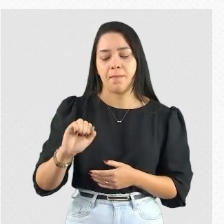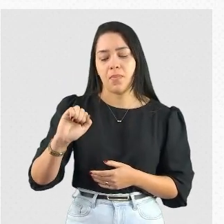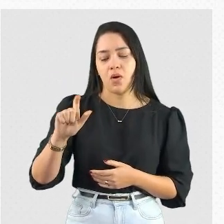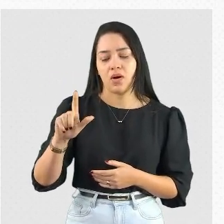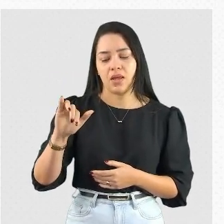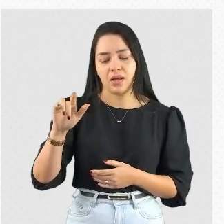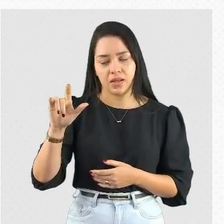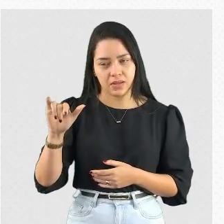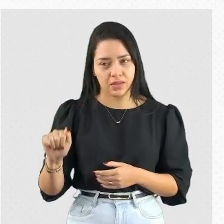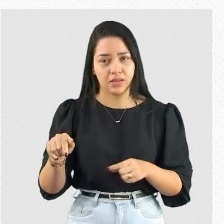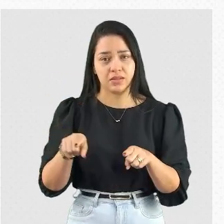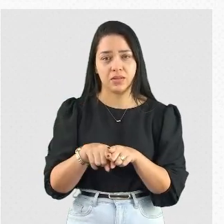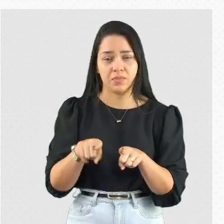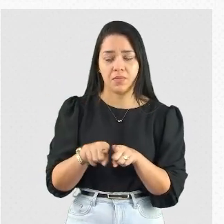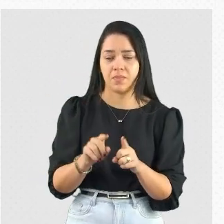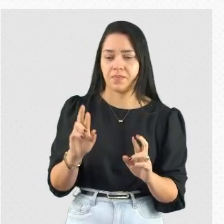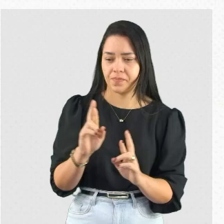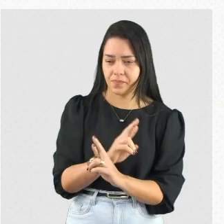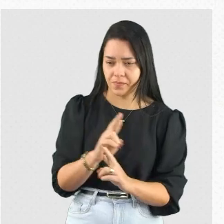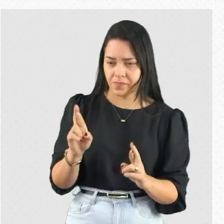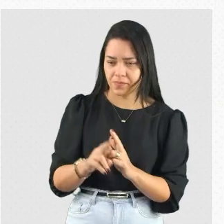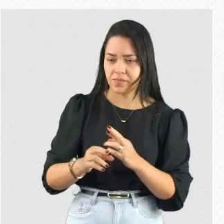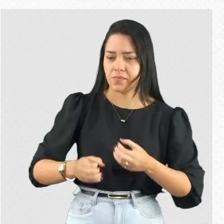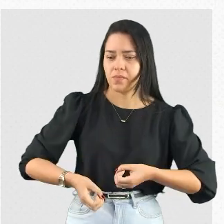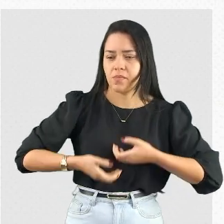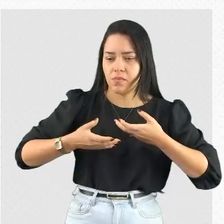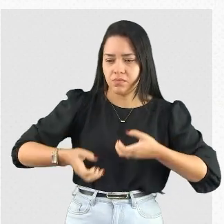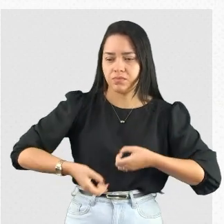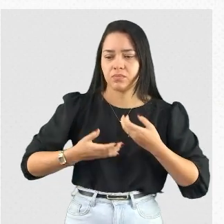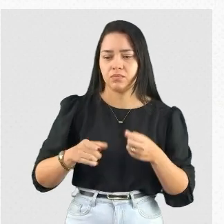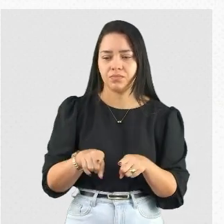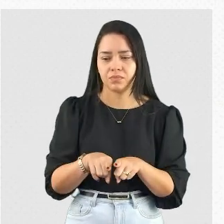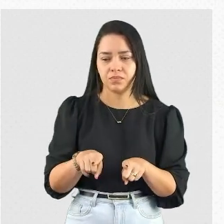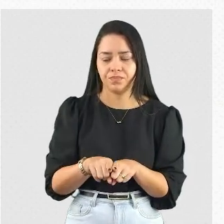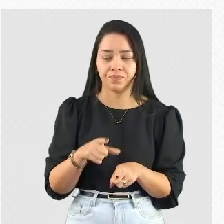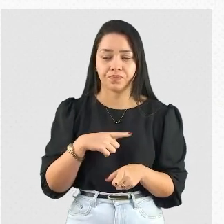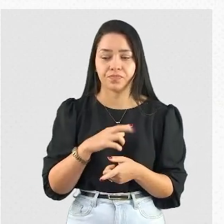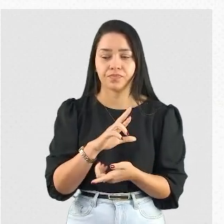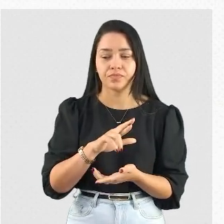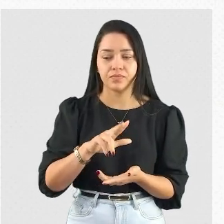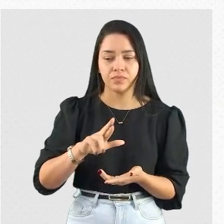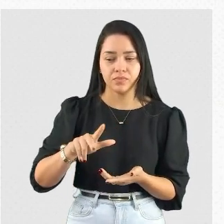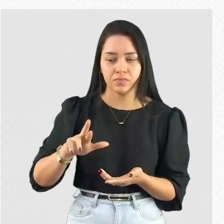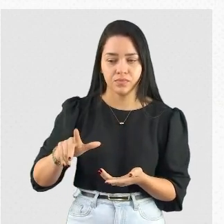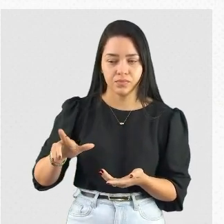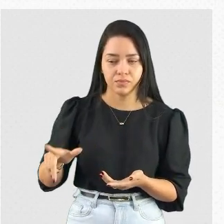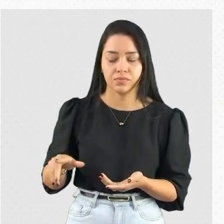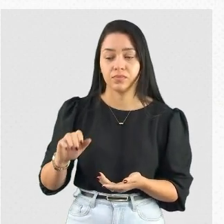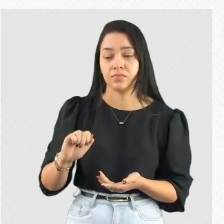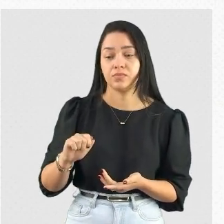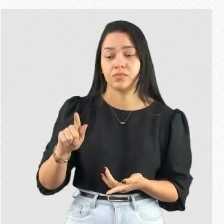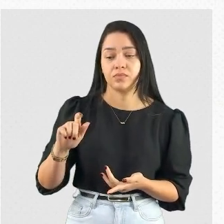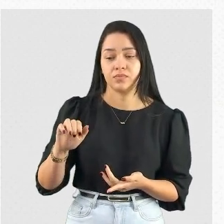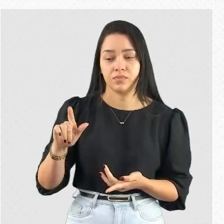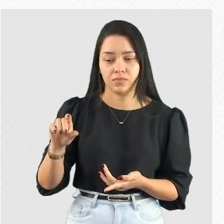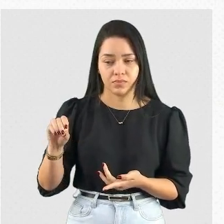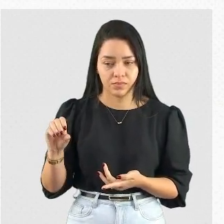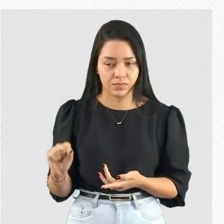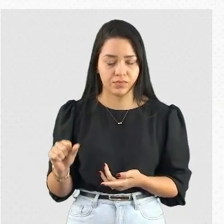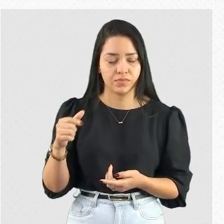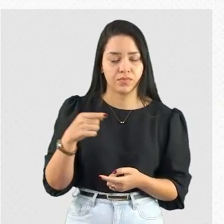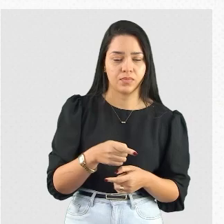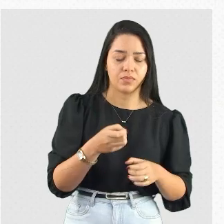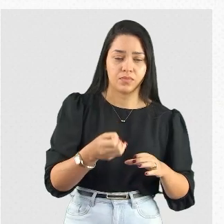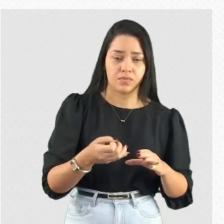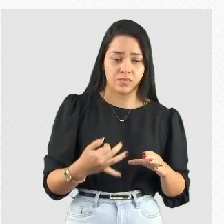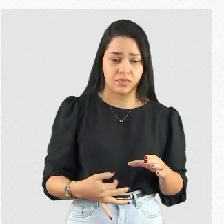também está relacionada a essa expressão desses alelos em vários fenótipos diferentes, né? Fenótipos são aquelas características